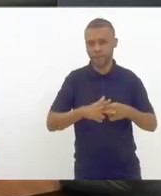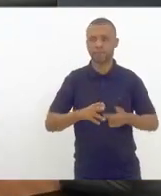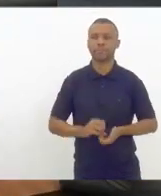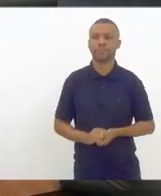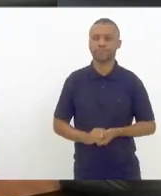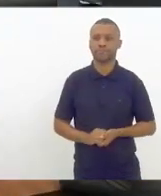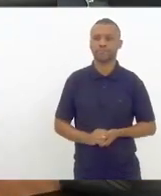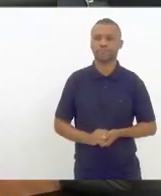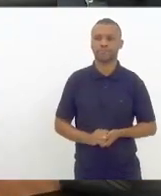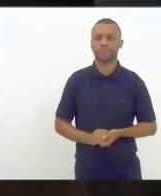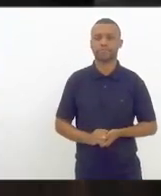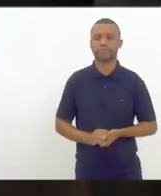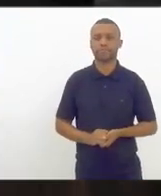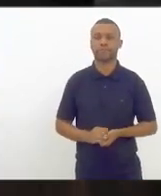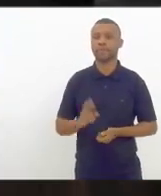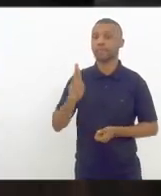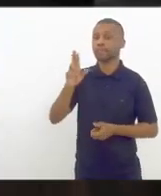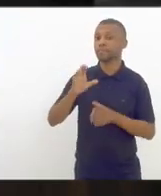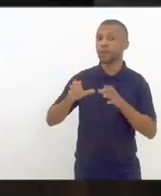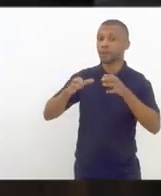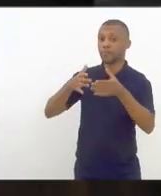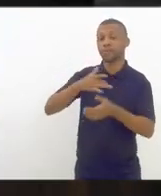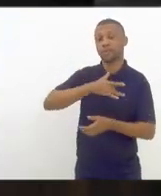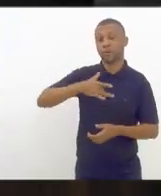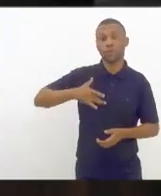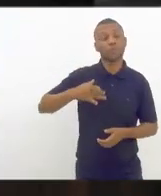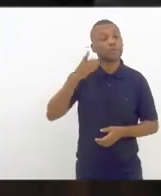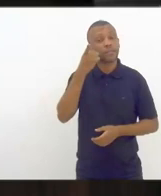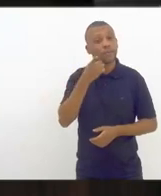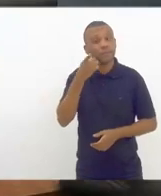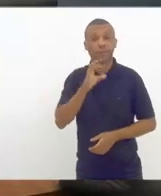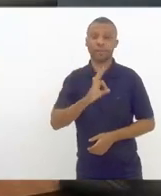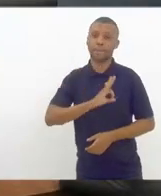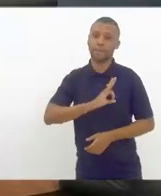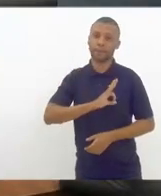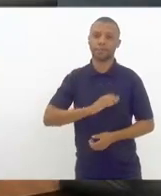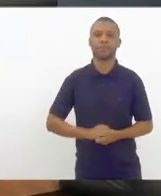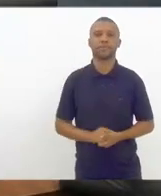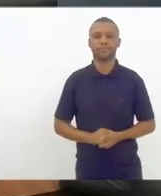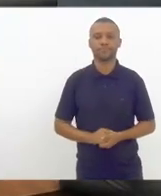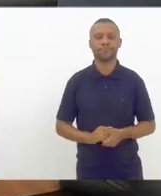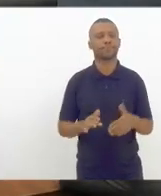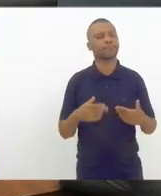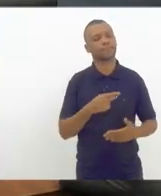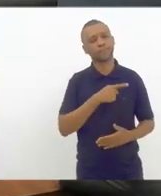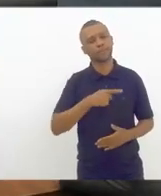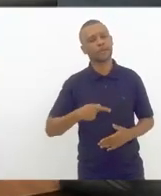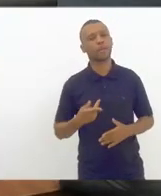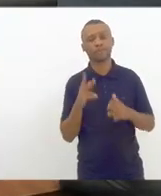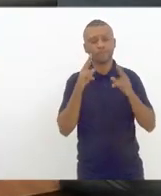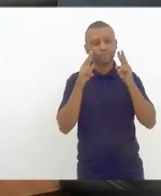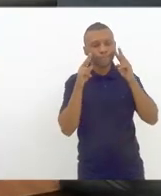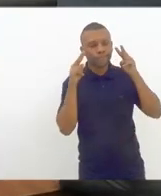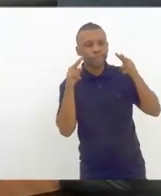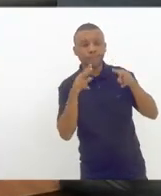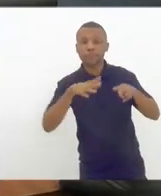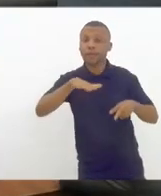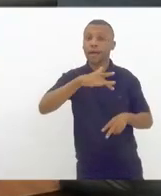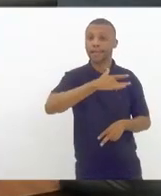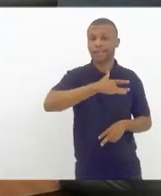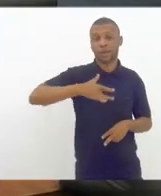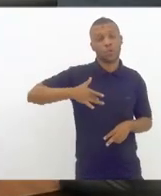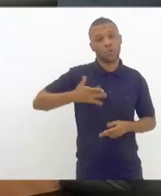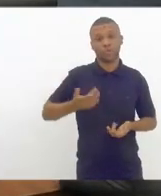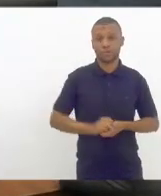Deus abençoe. Pela Comissão de Saúde, deputada Marta Rocha. Presidente, sobre o aspecto da saúde, não há